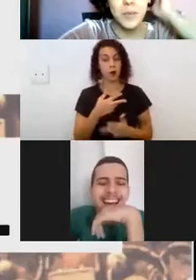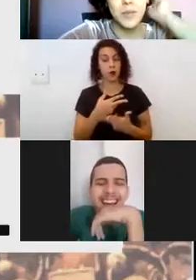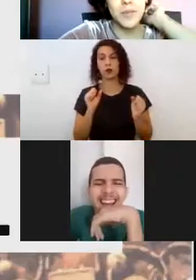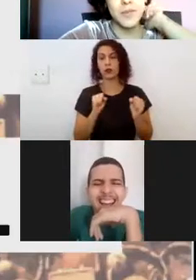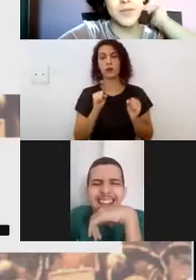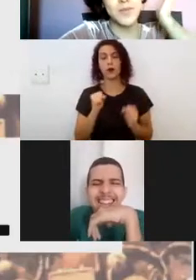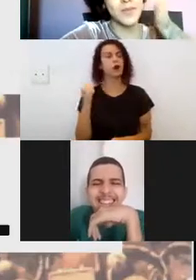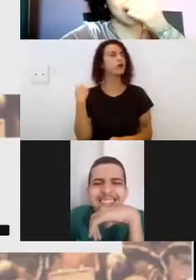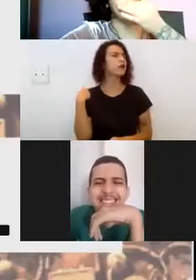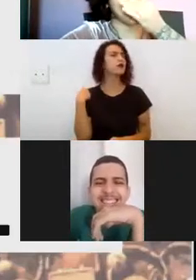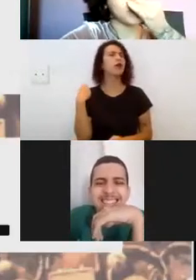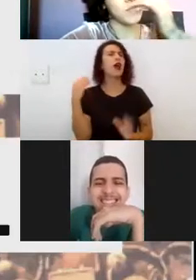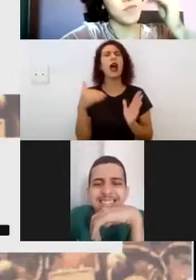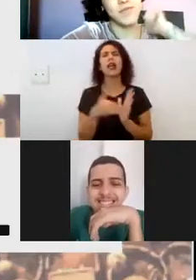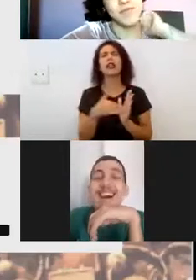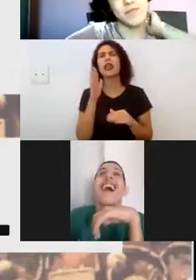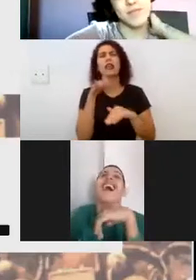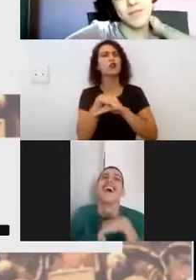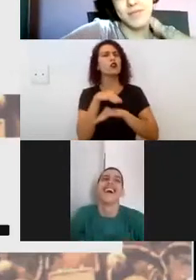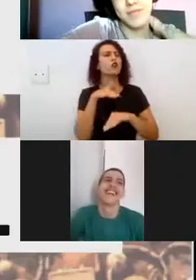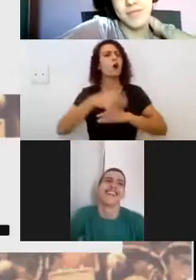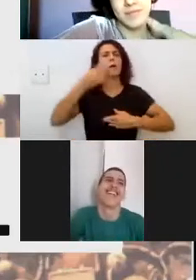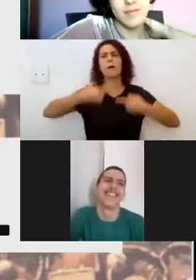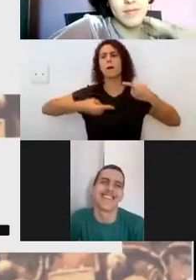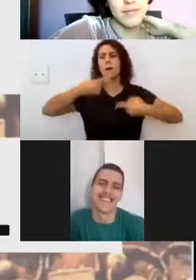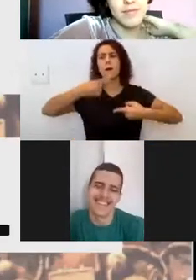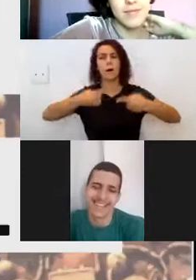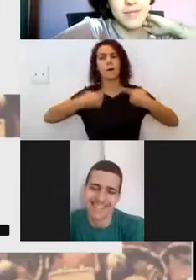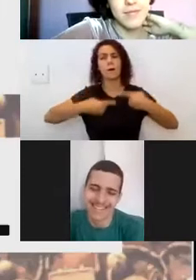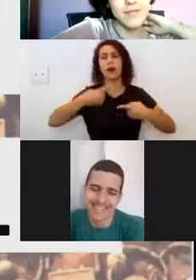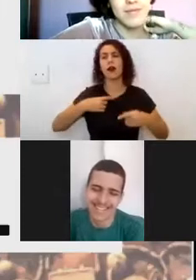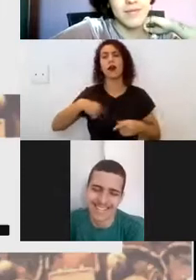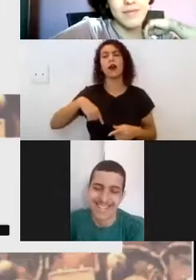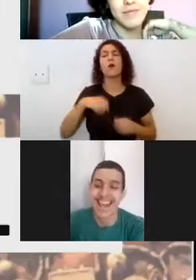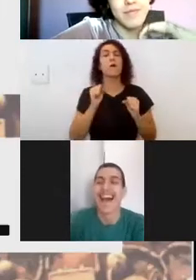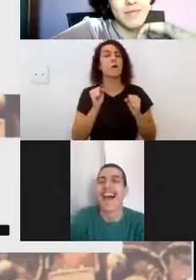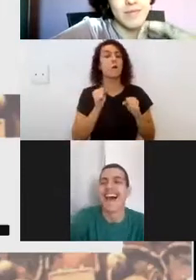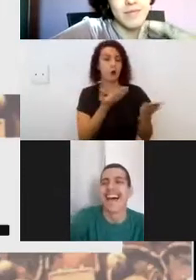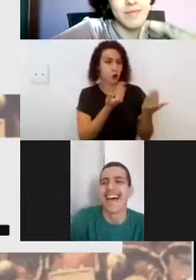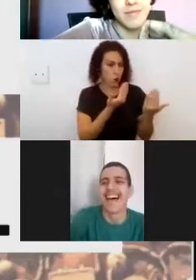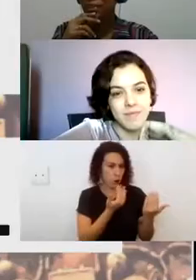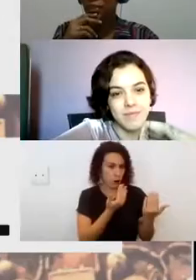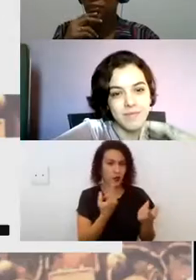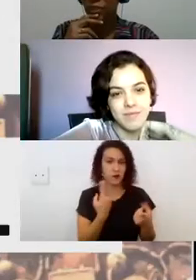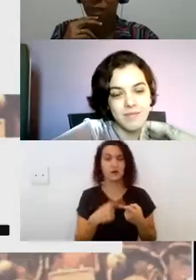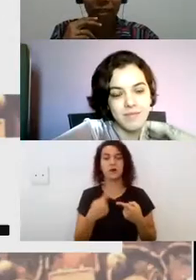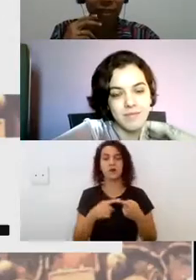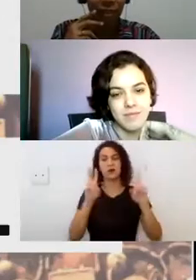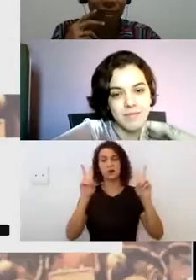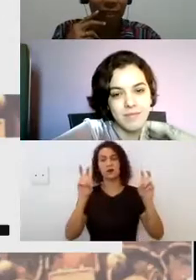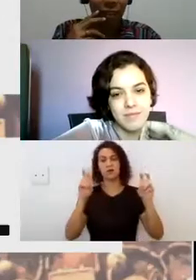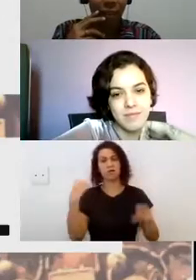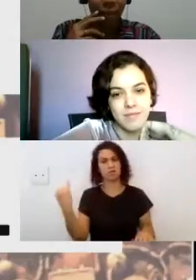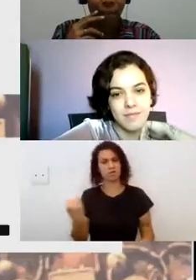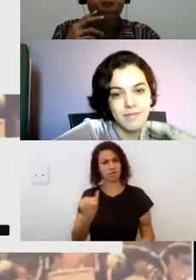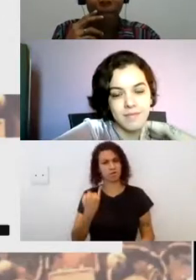aqui até a noite né você vai que vocês tenham aí a comida porque ela não tem uma digna obviamente